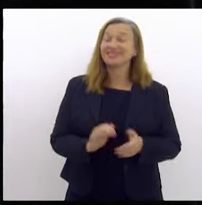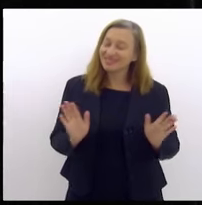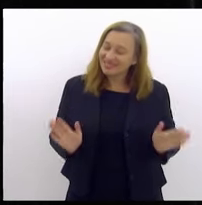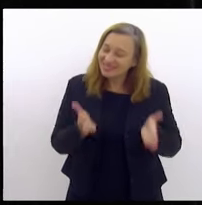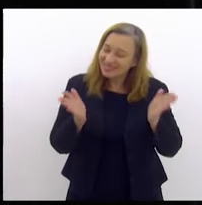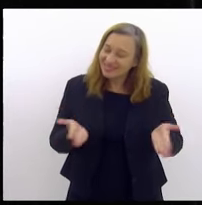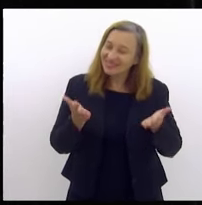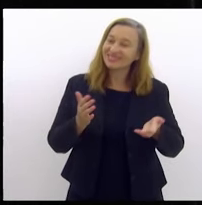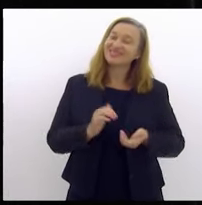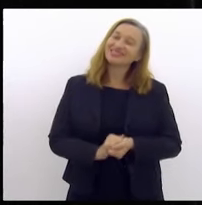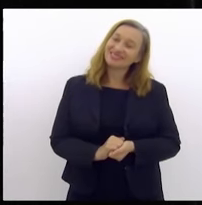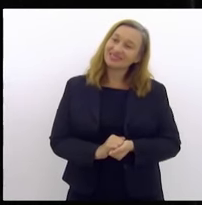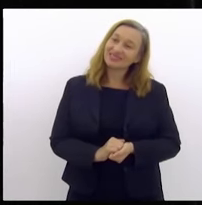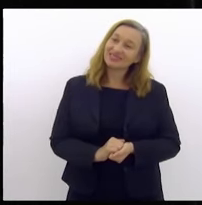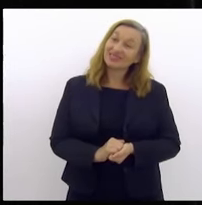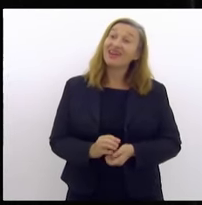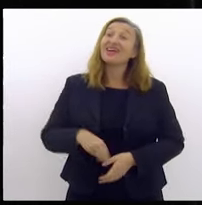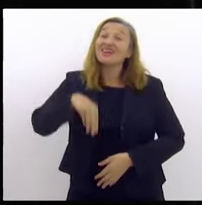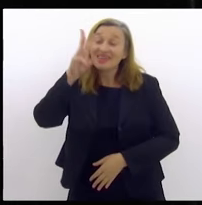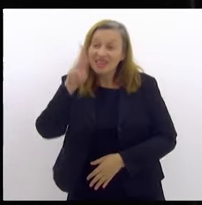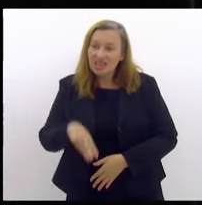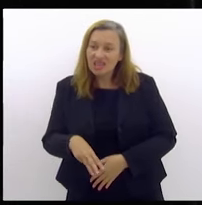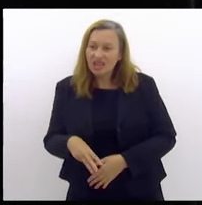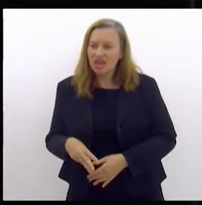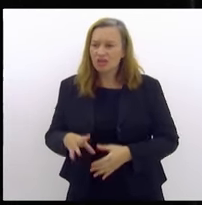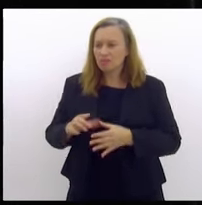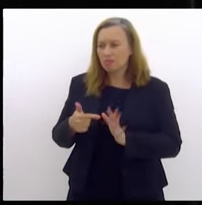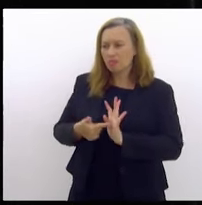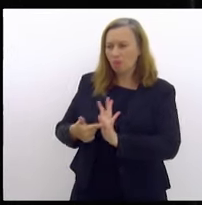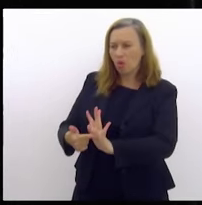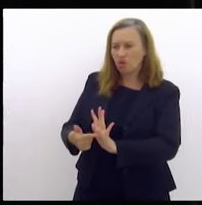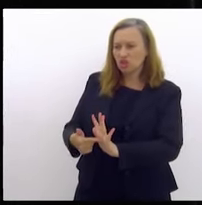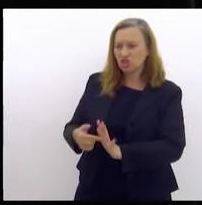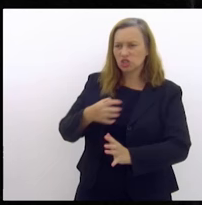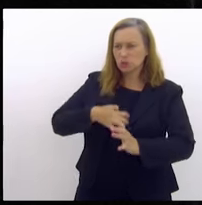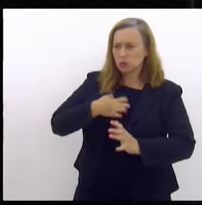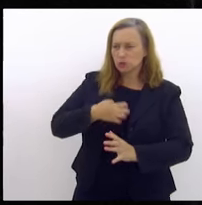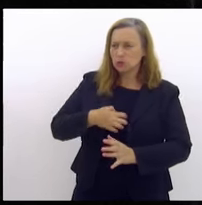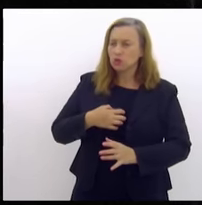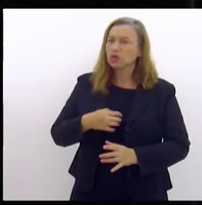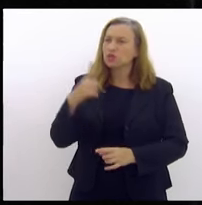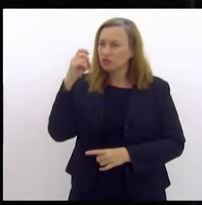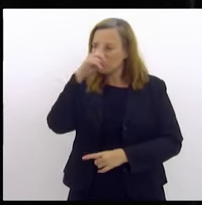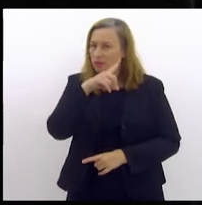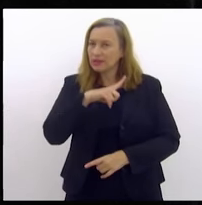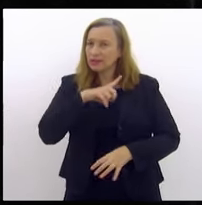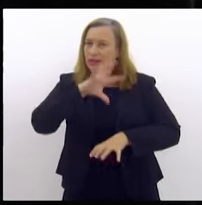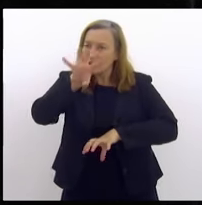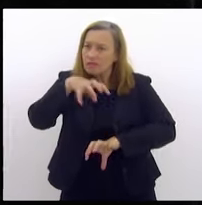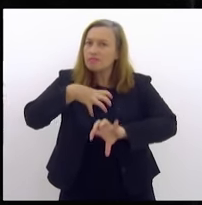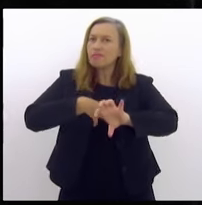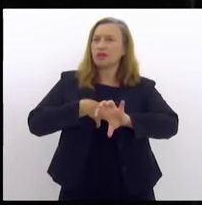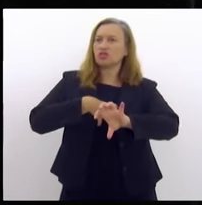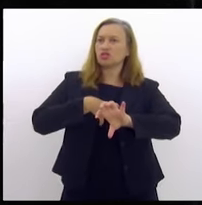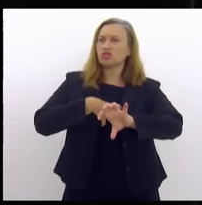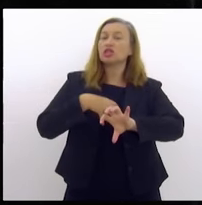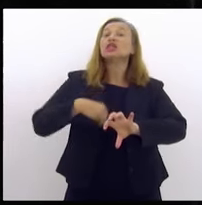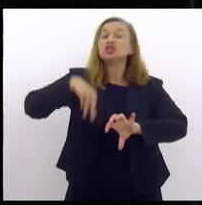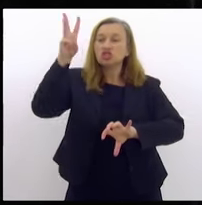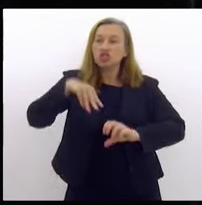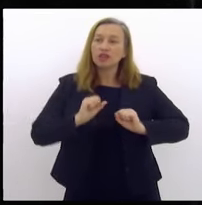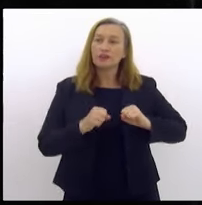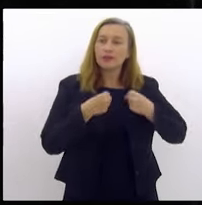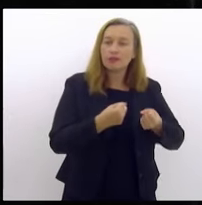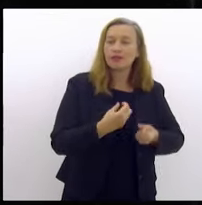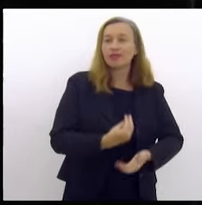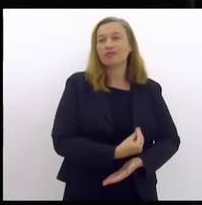insisto, quem festeja o ódio tem dificuldade de ter compaixão de quem defende a